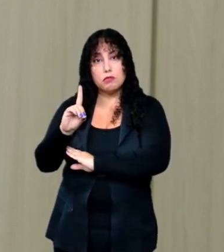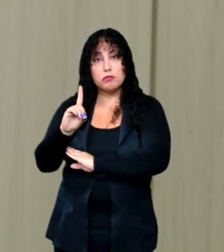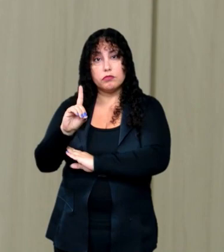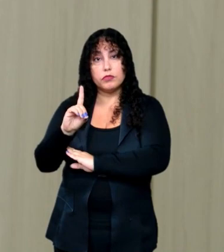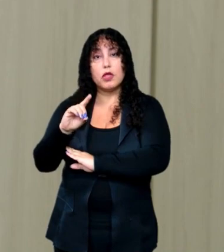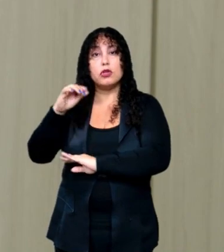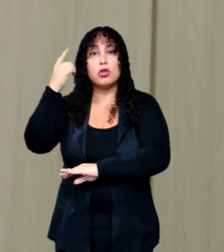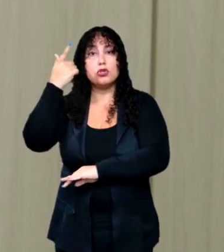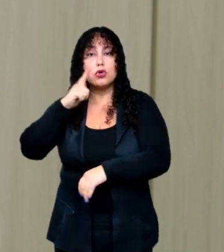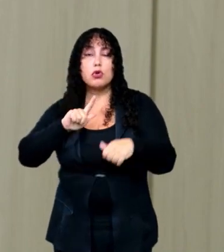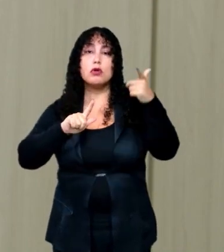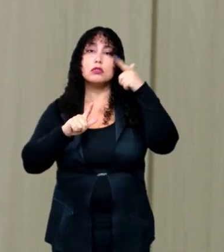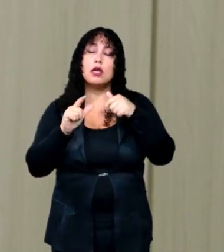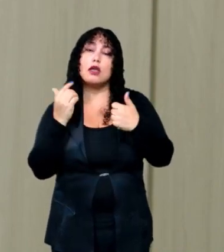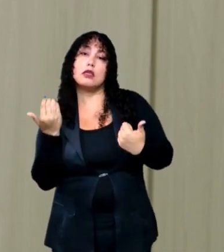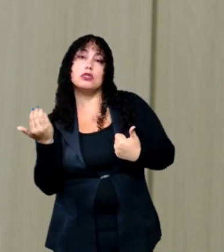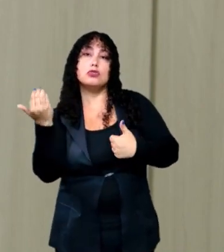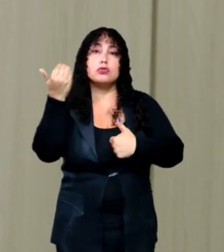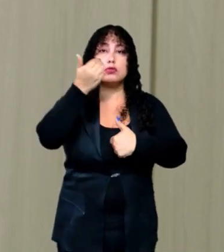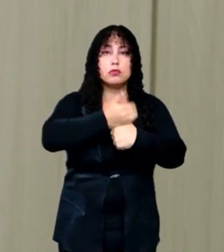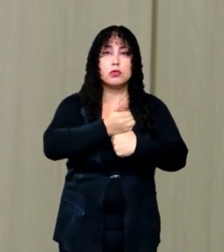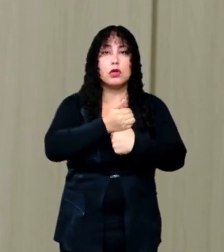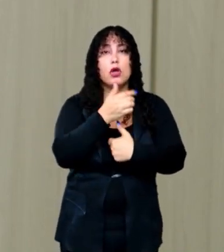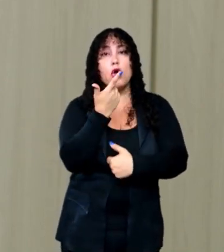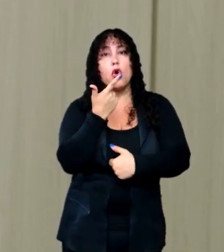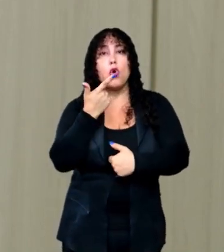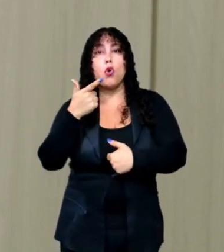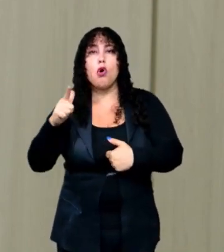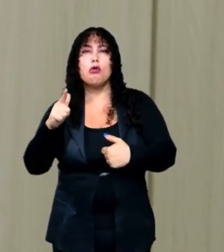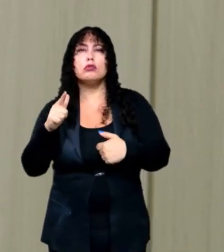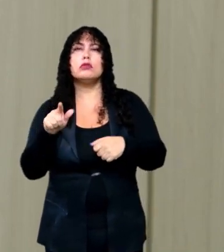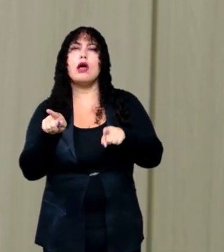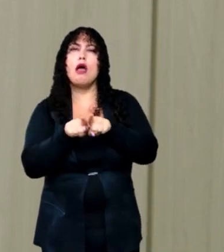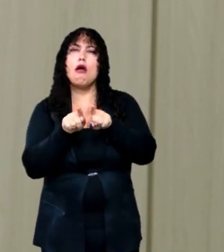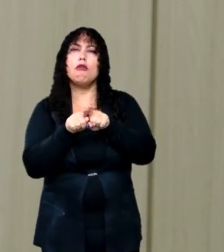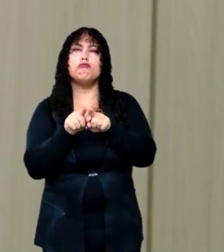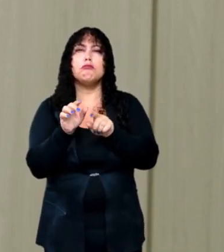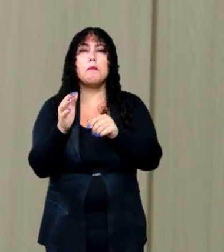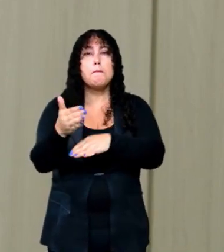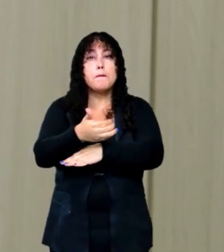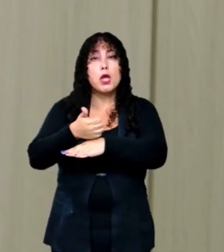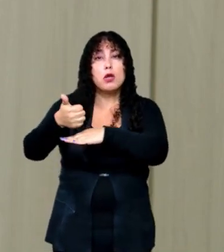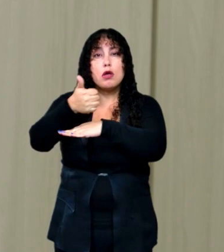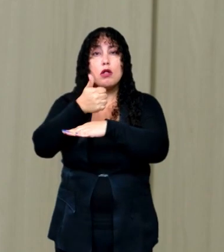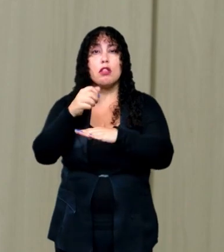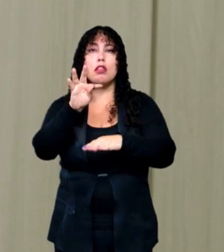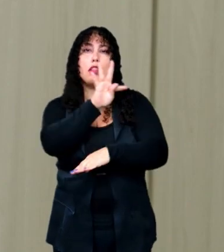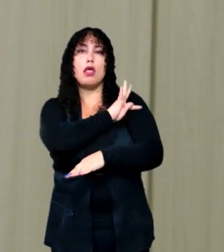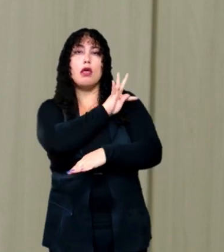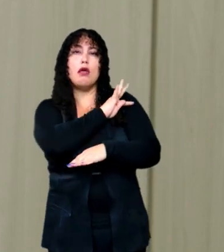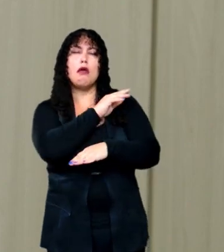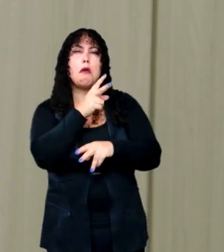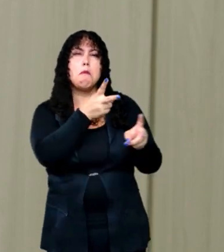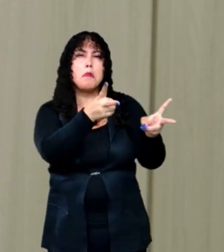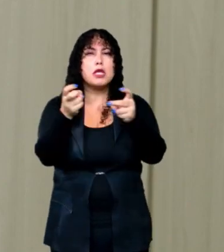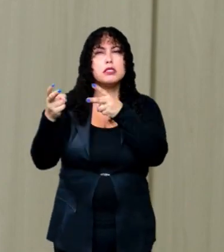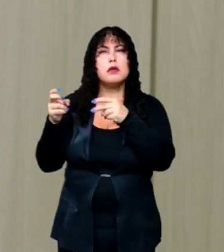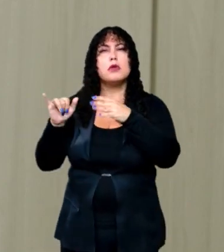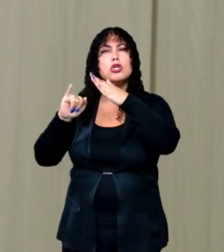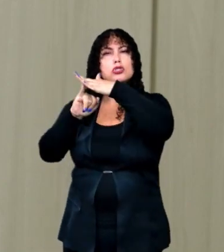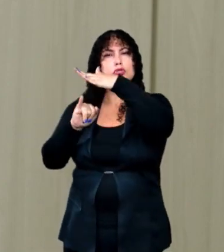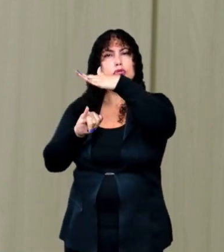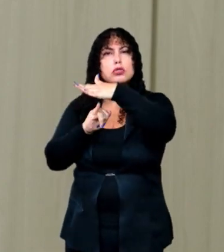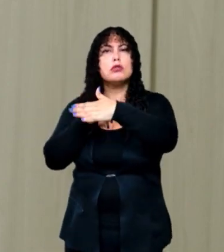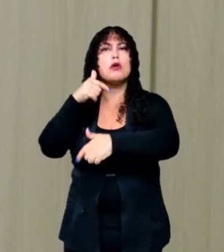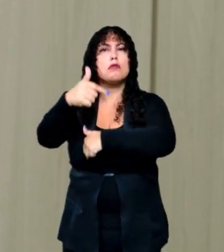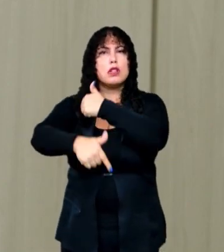gente consegue fazer essas substituições. E o outro é o refinamento da técnica, que aí isso eu vejo que as instituições que